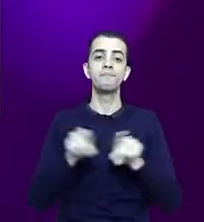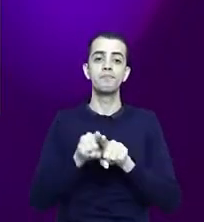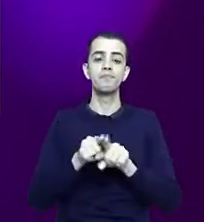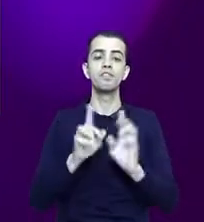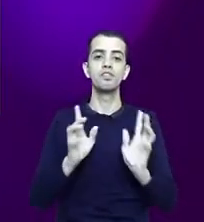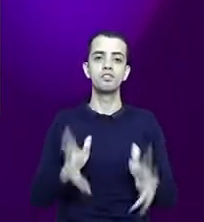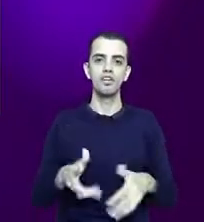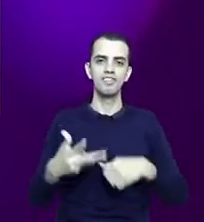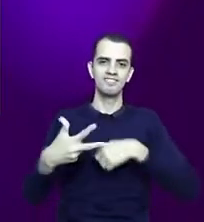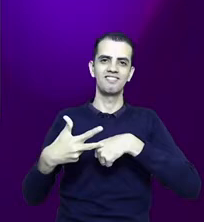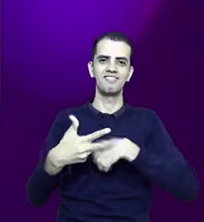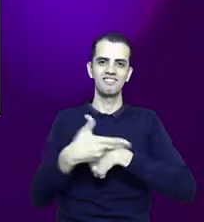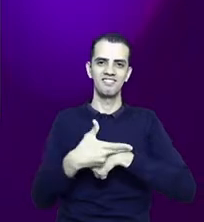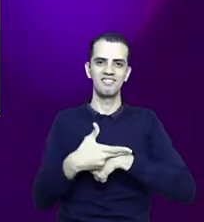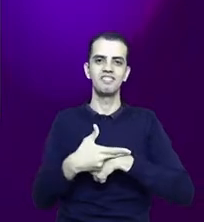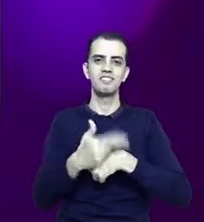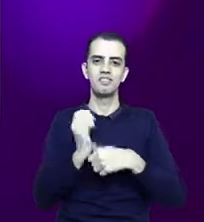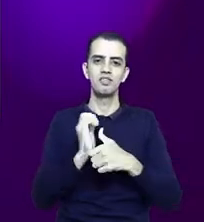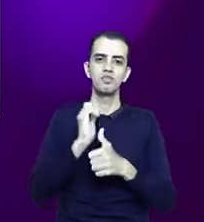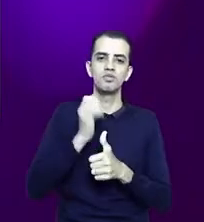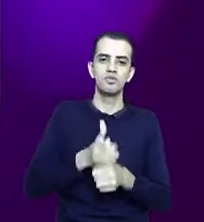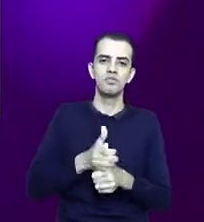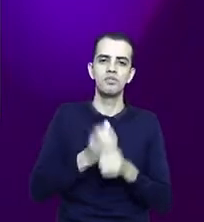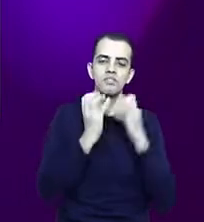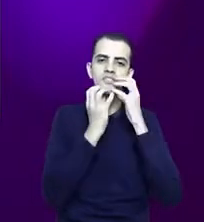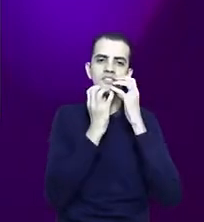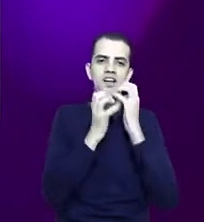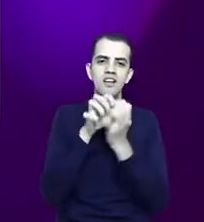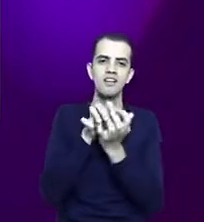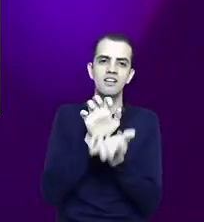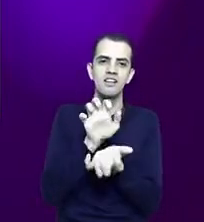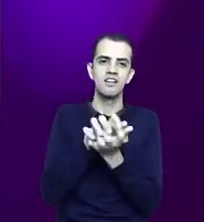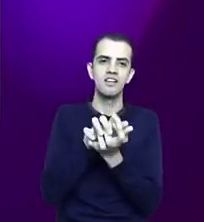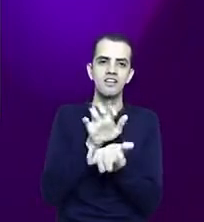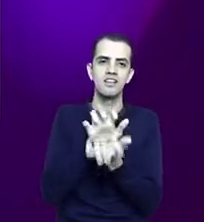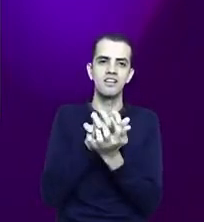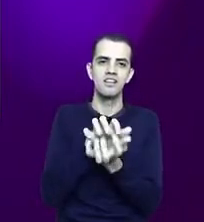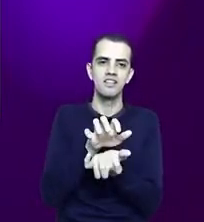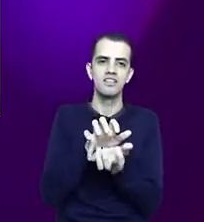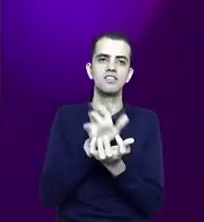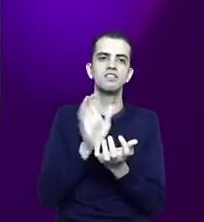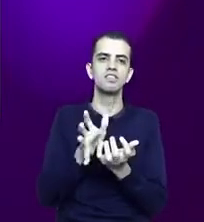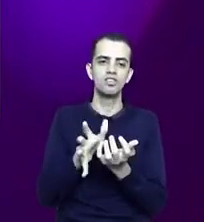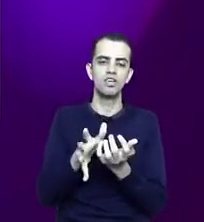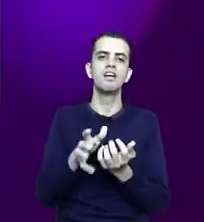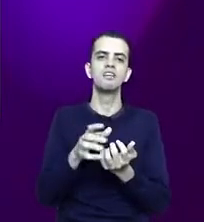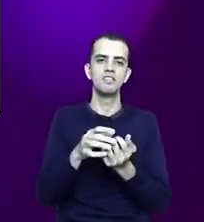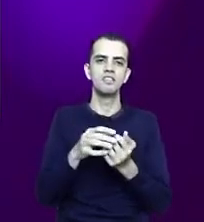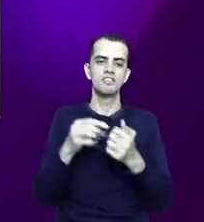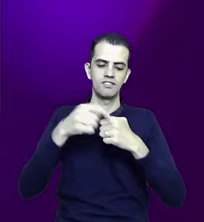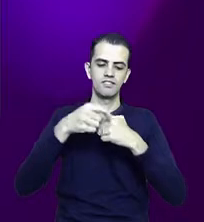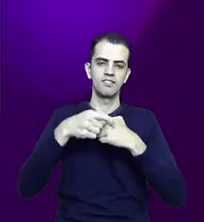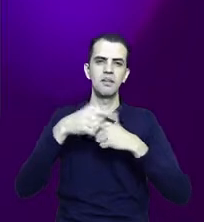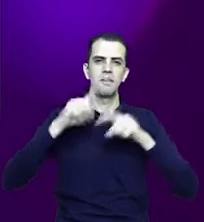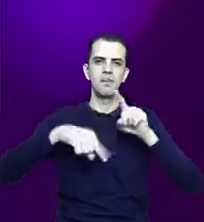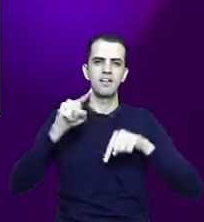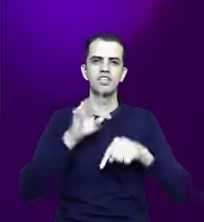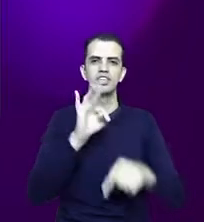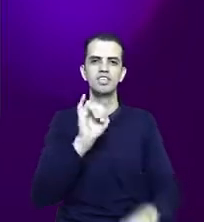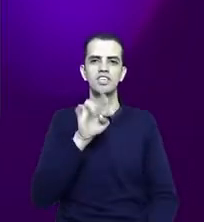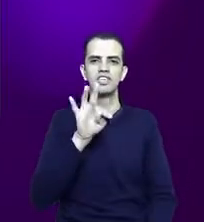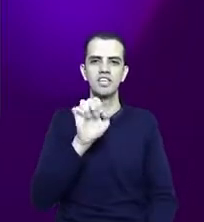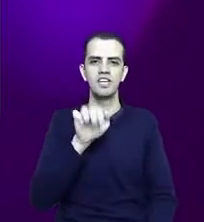cirurgias de substituição articular na área de cirurgia bucomaxilofacial, próteses de titânio associadas com